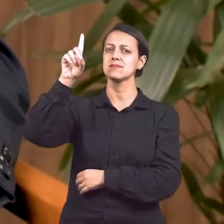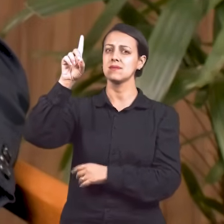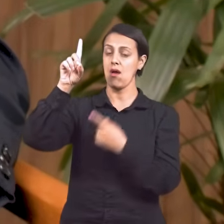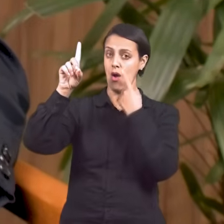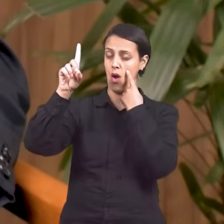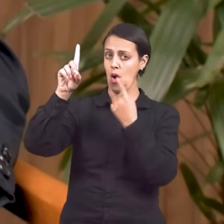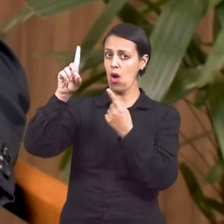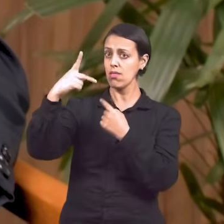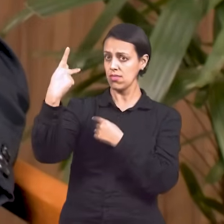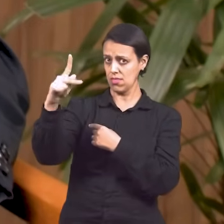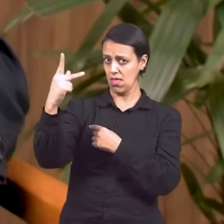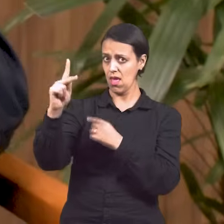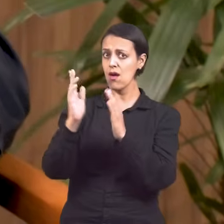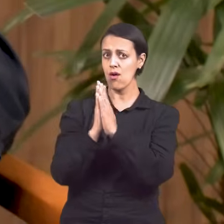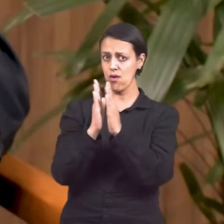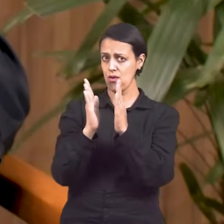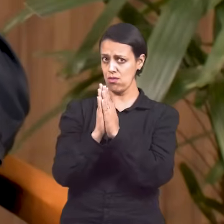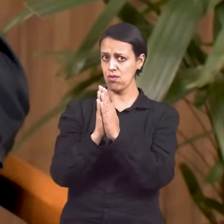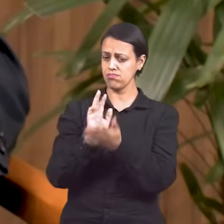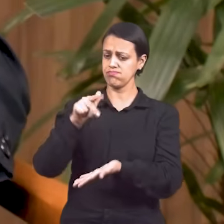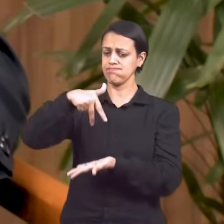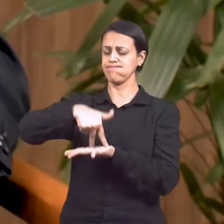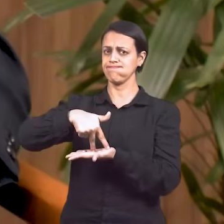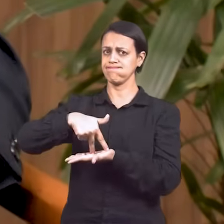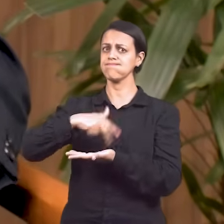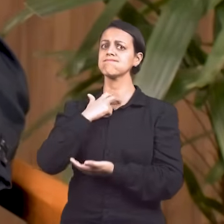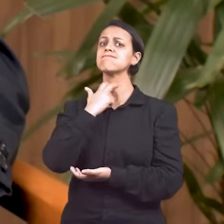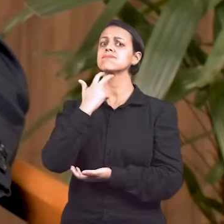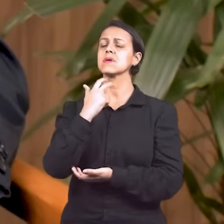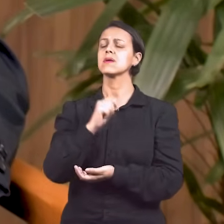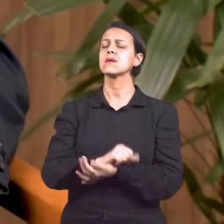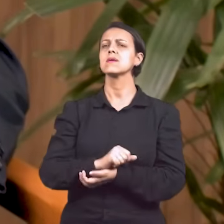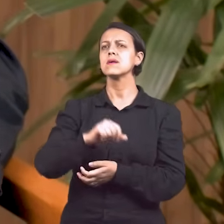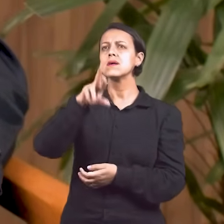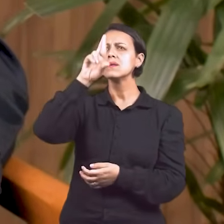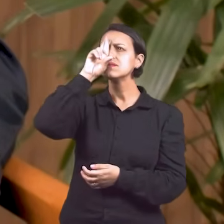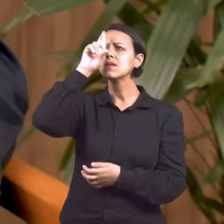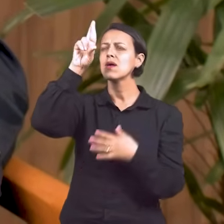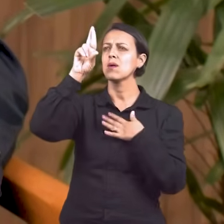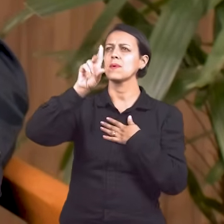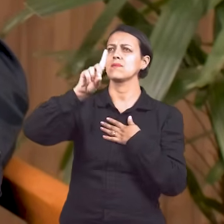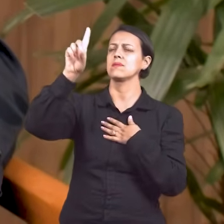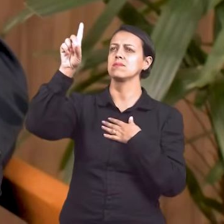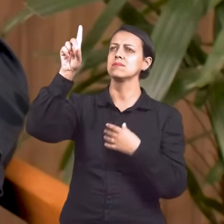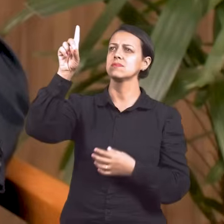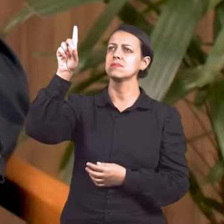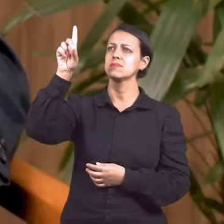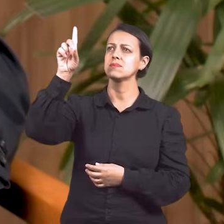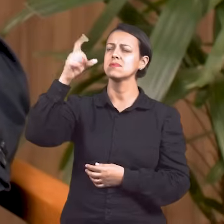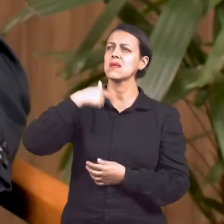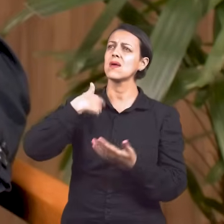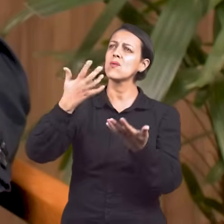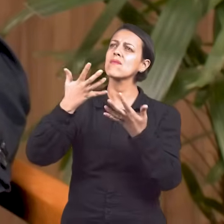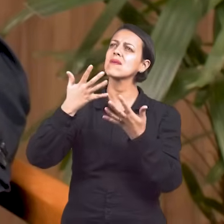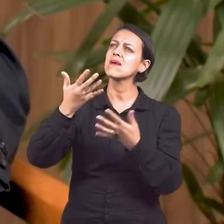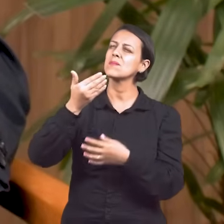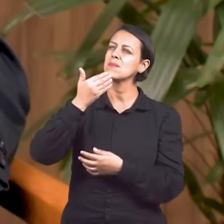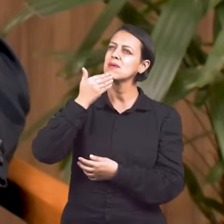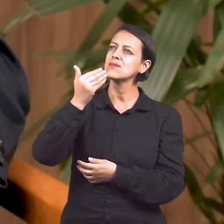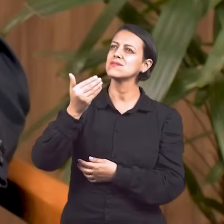Deus, a oração que ele fez, em voz audível lá, que estavam todos participando, falou, Senhor meu